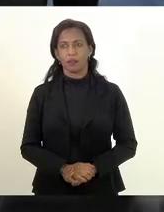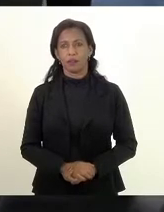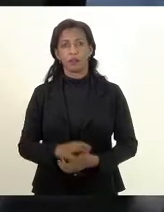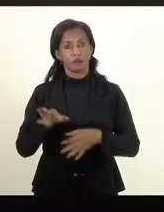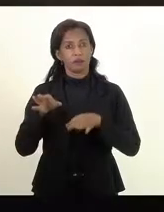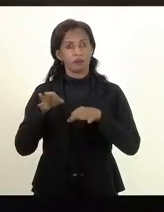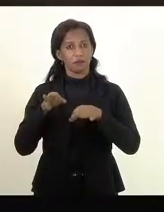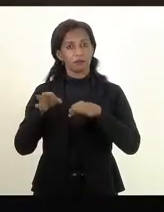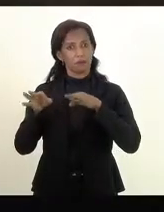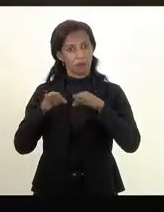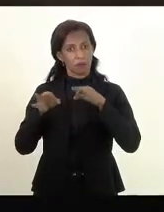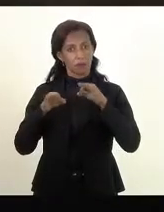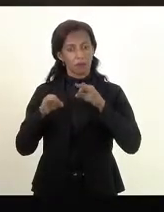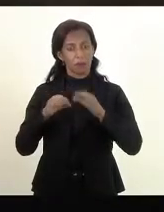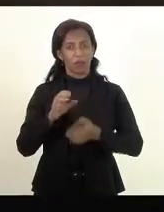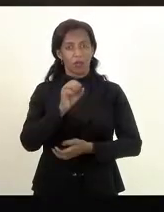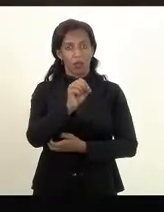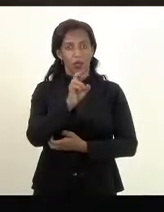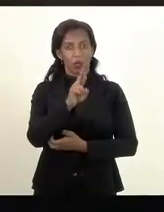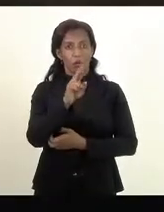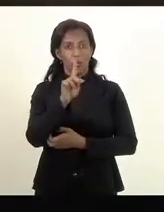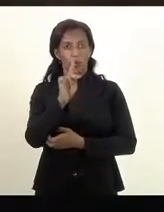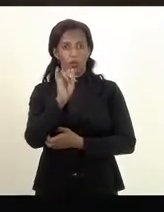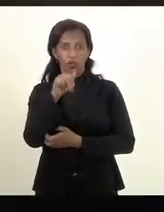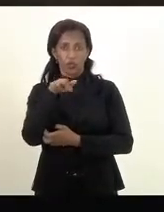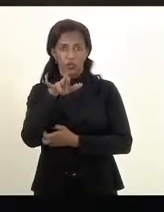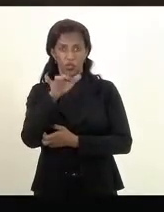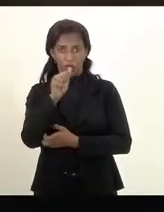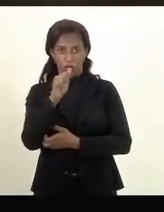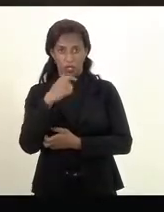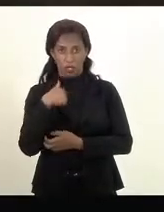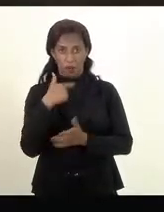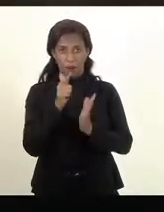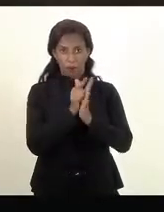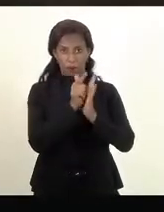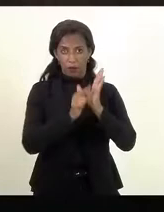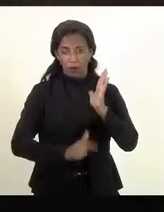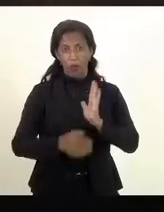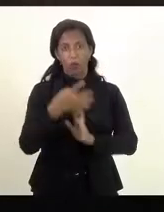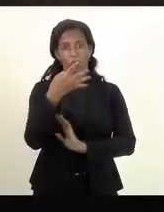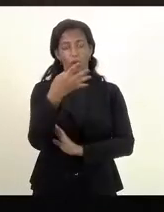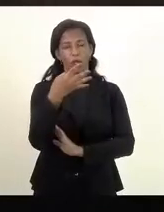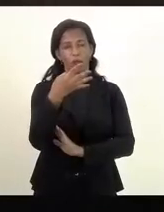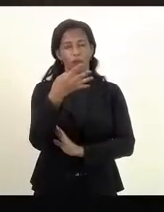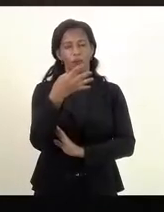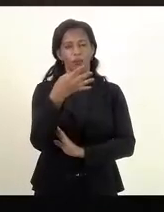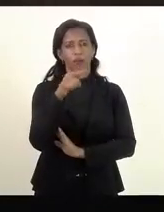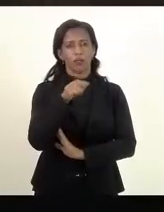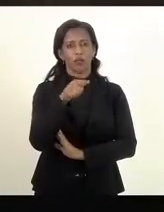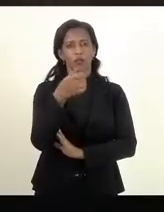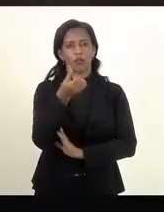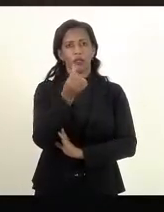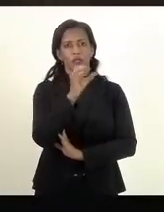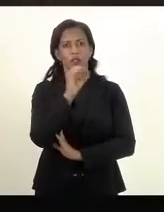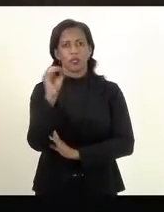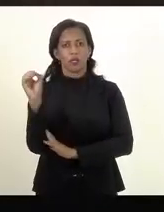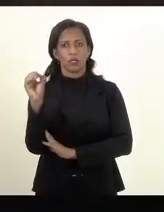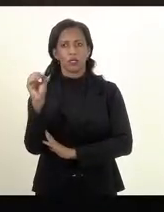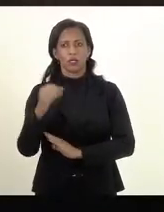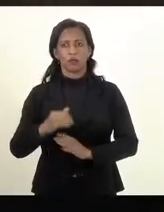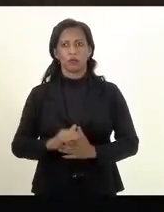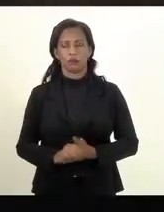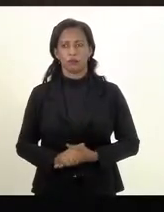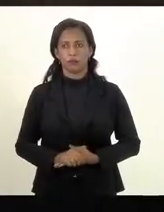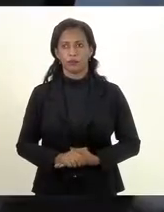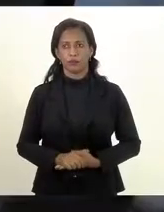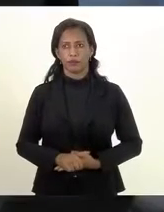Pois é, mas na ordinária, pelo menos a pauta que eu tinha era o 4.600 de 2021, o primeiro, na ordinária.